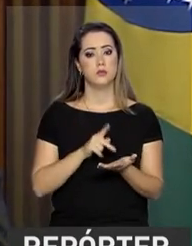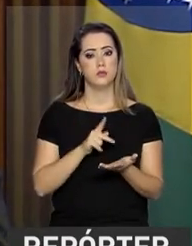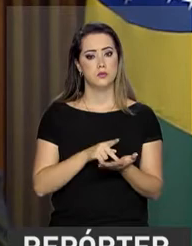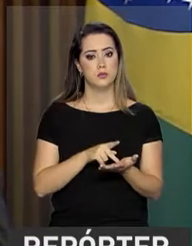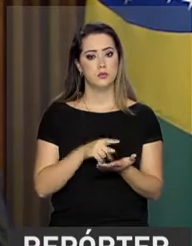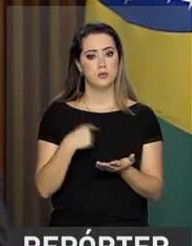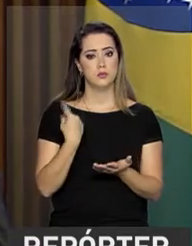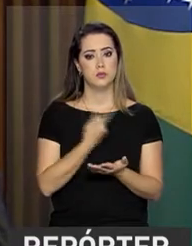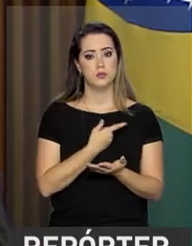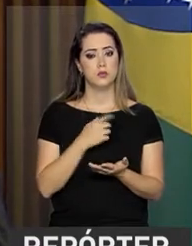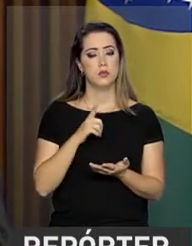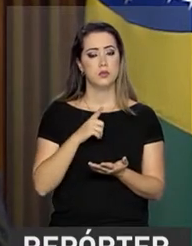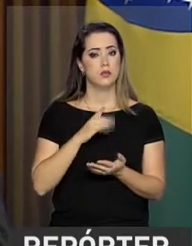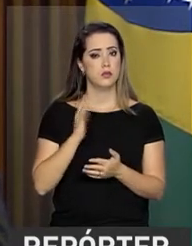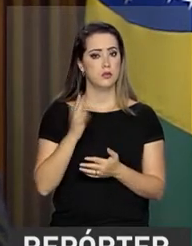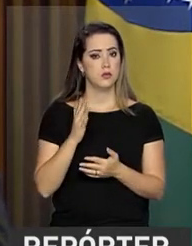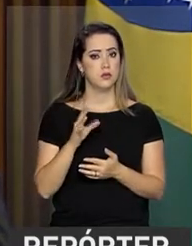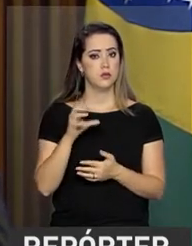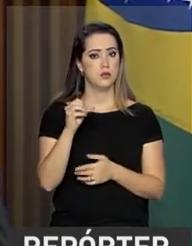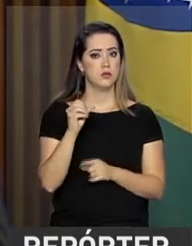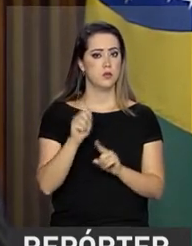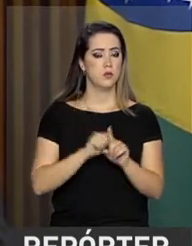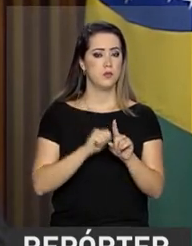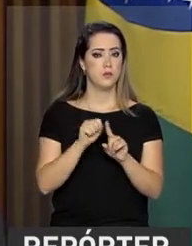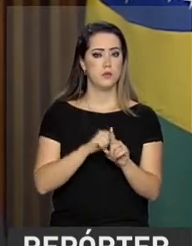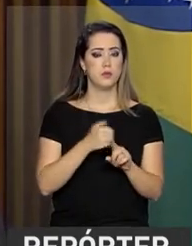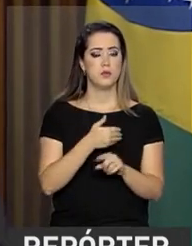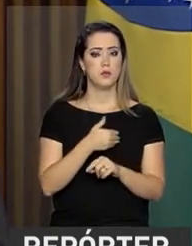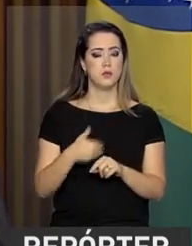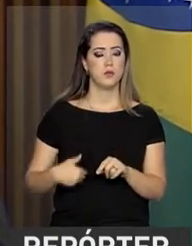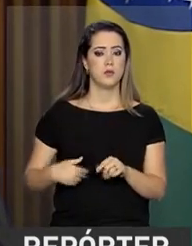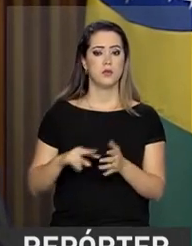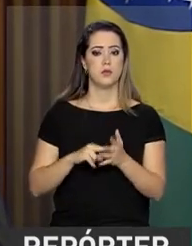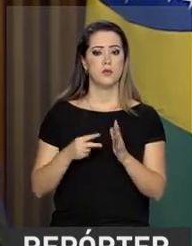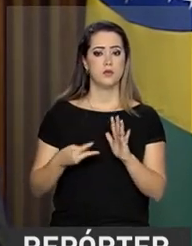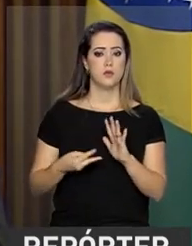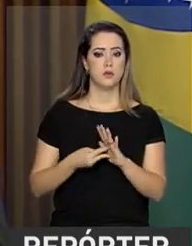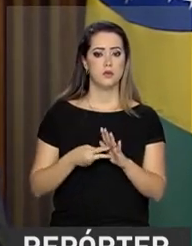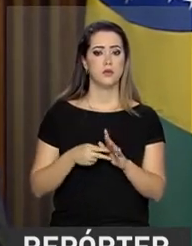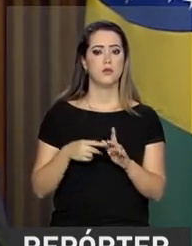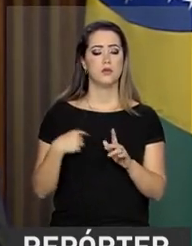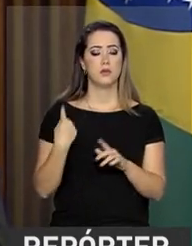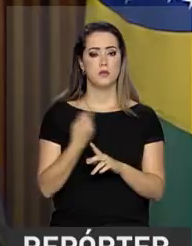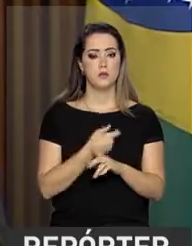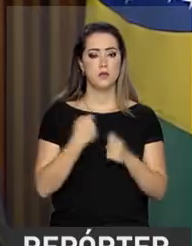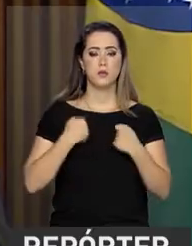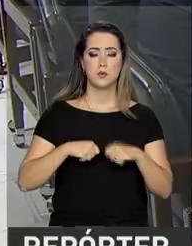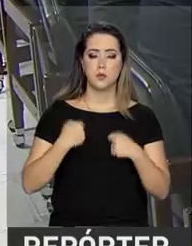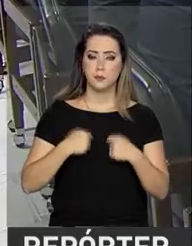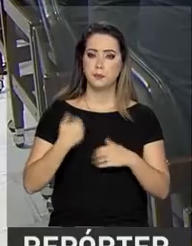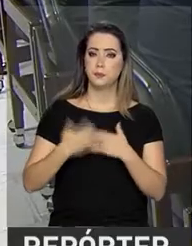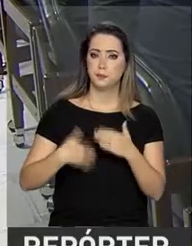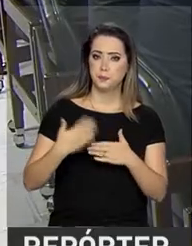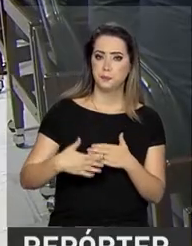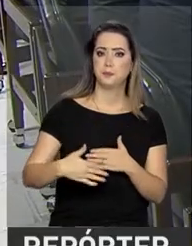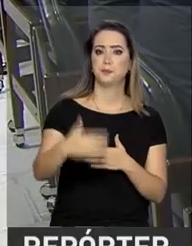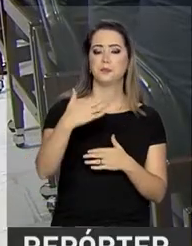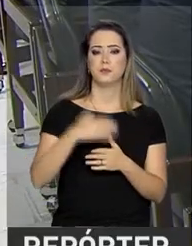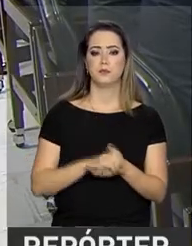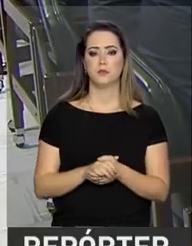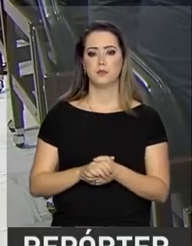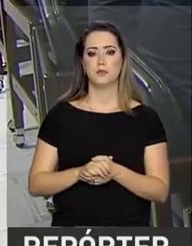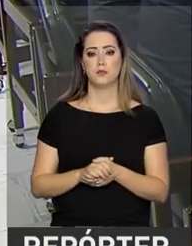nós temos praticamente de mais nove meses de governo o que significa que muito se pode fazer o recado foi bem